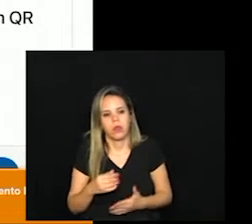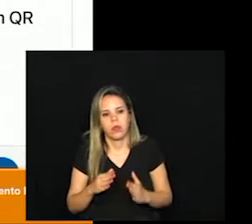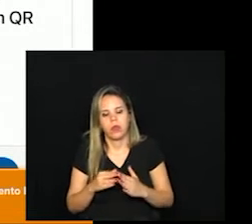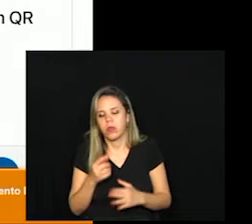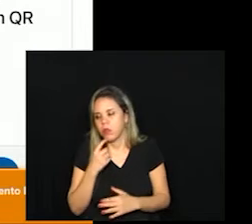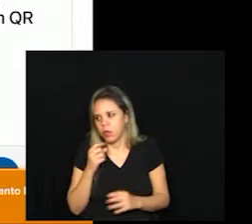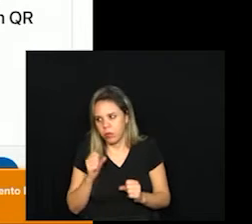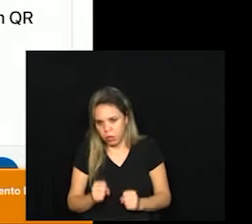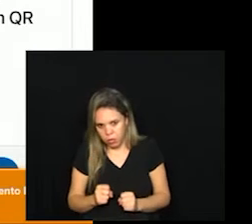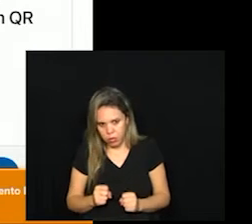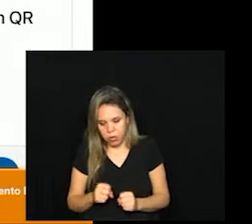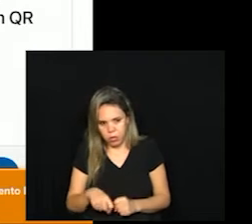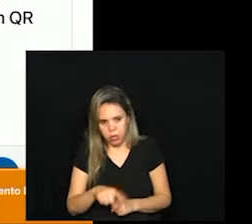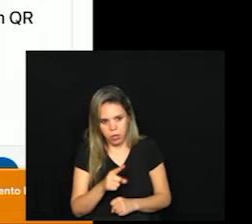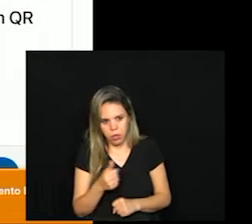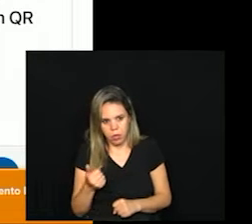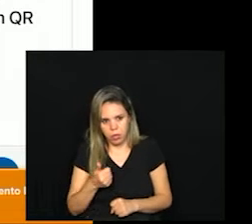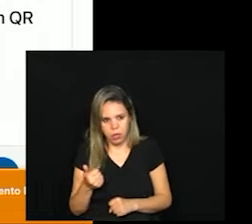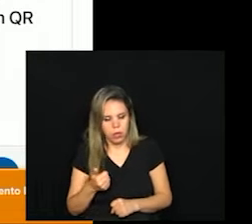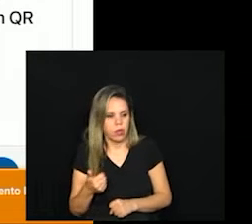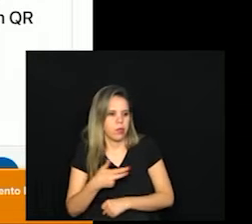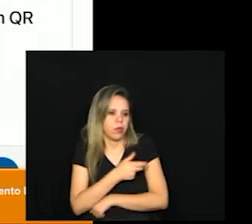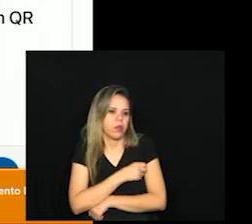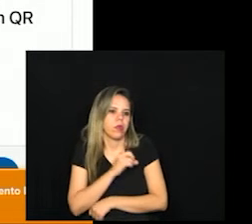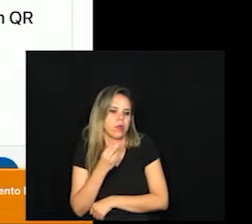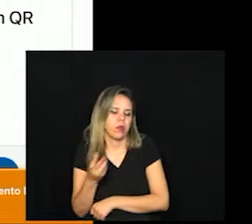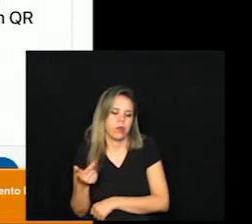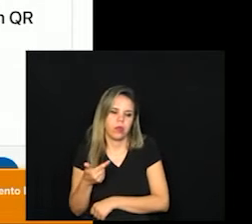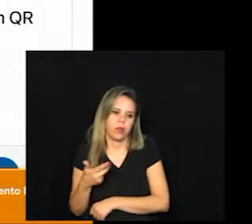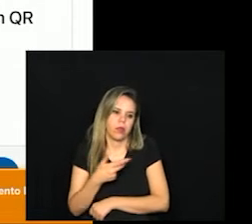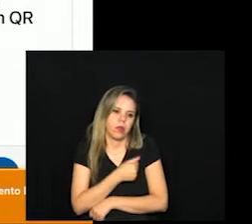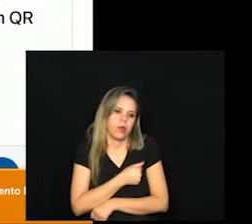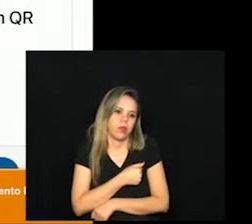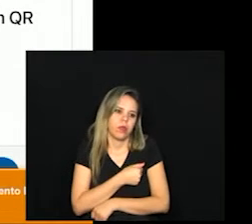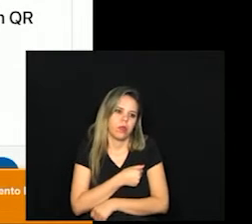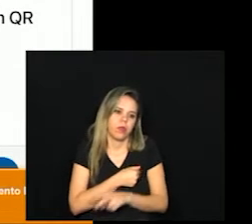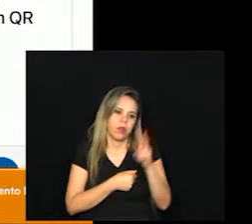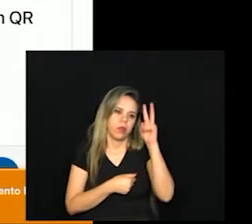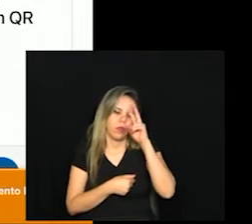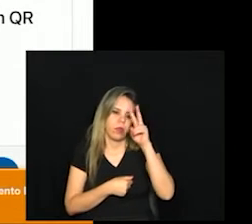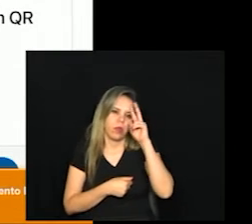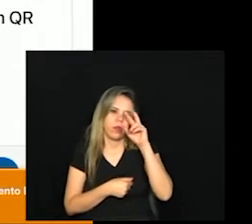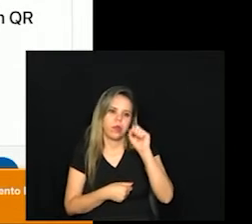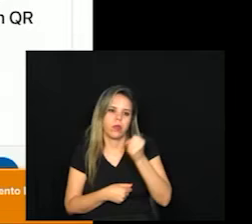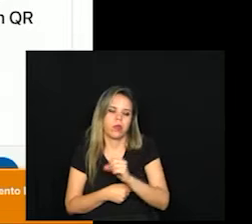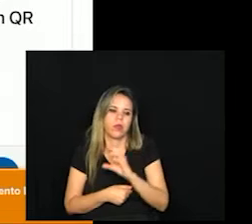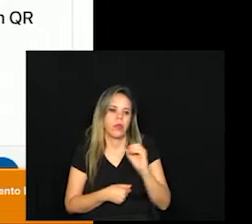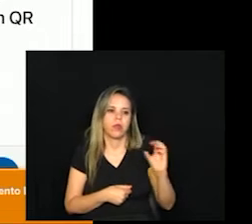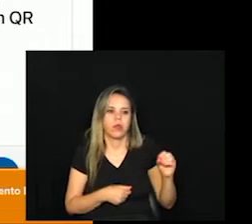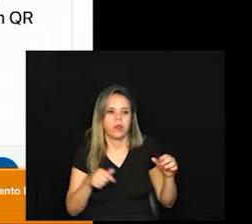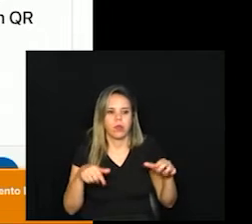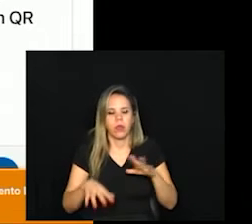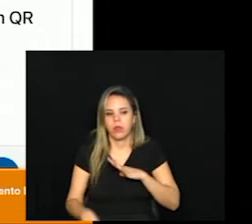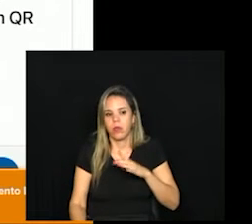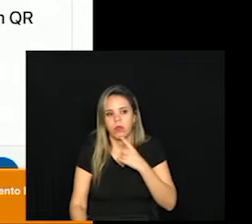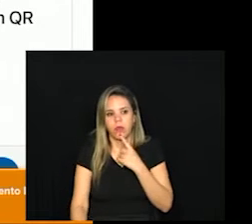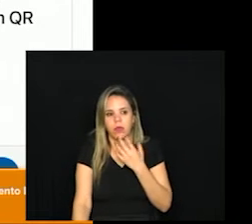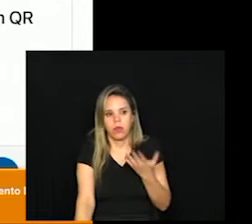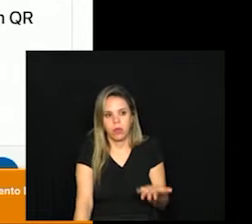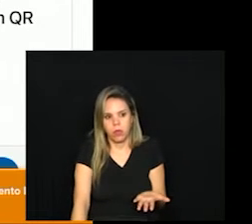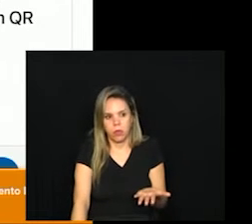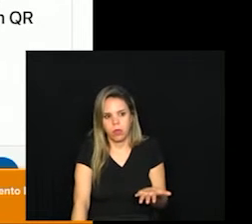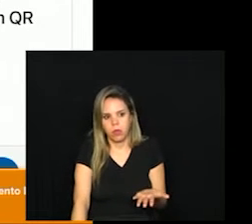que podem ir atrás da primeira dose ou a segunda dose, que a gente lembra que são 800 aqui na cidade